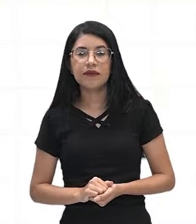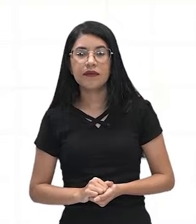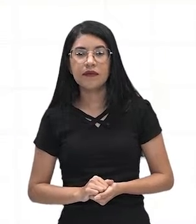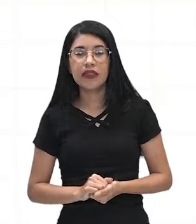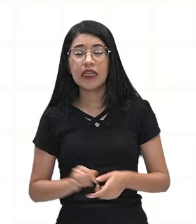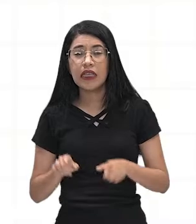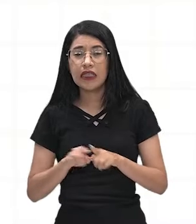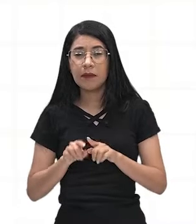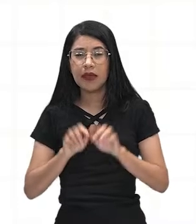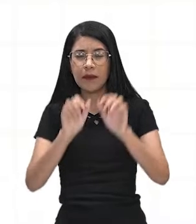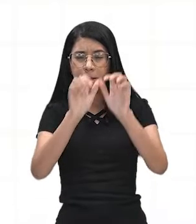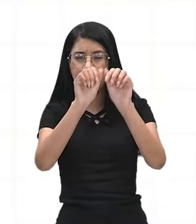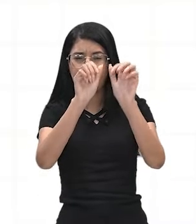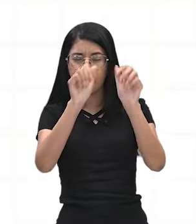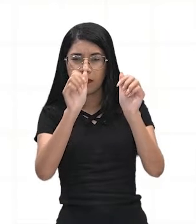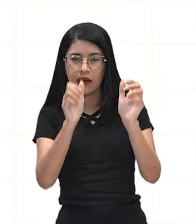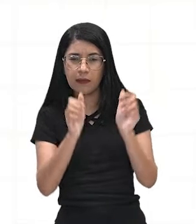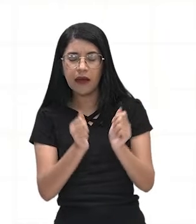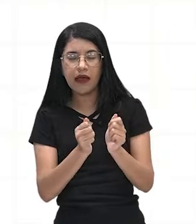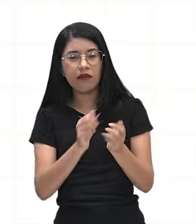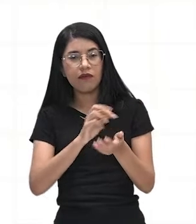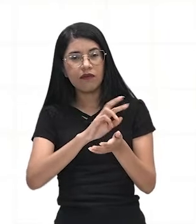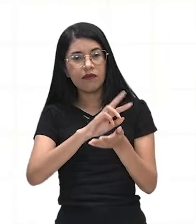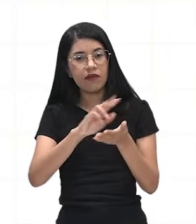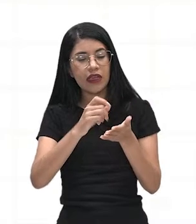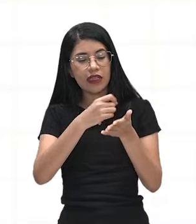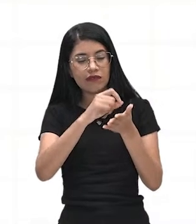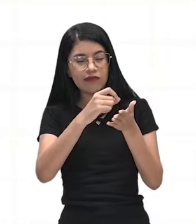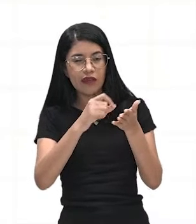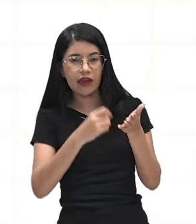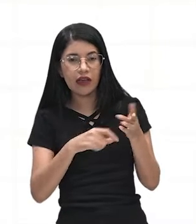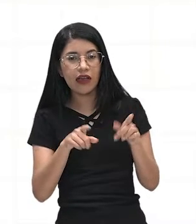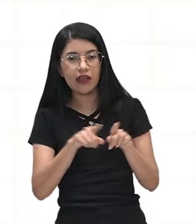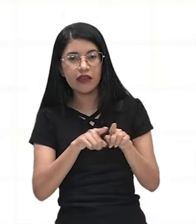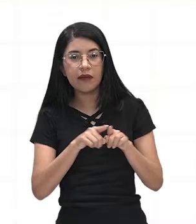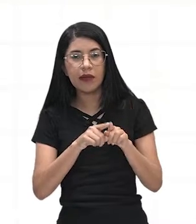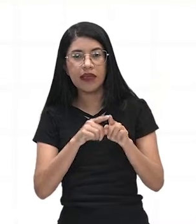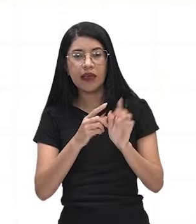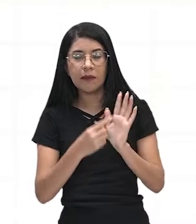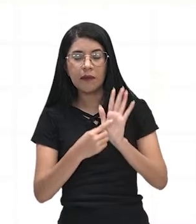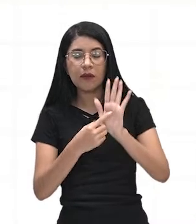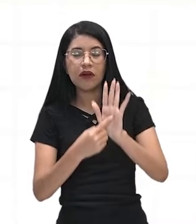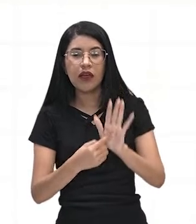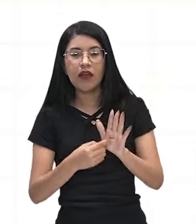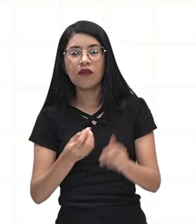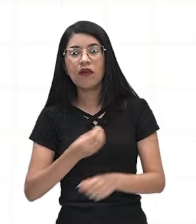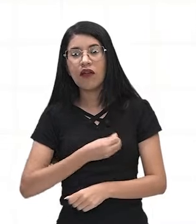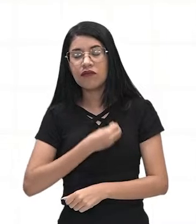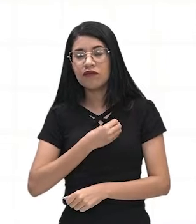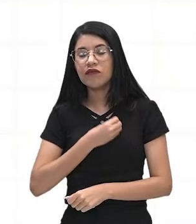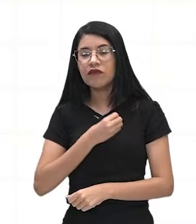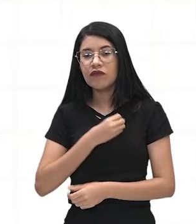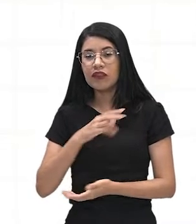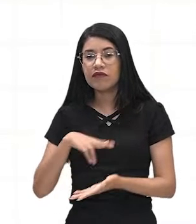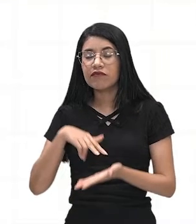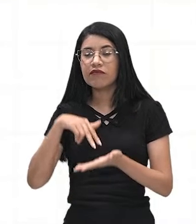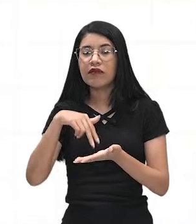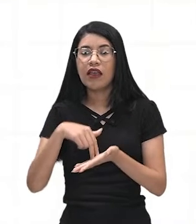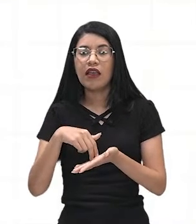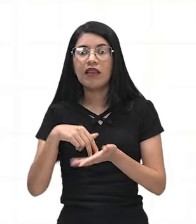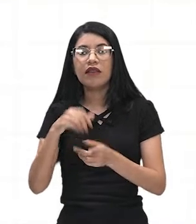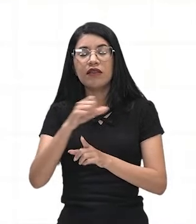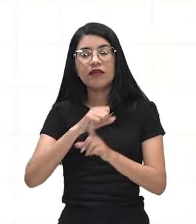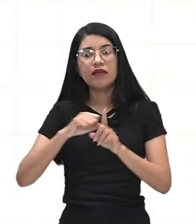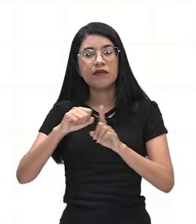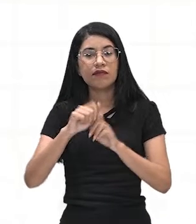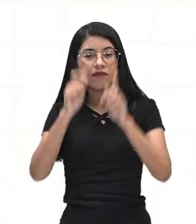até inscrições e alguns monumentos que marcaram aí a presença dessas mulheres na história da Grécia, tá?